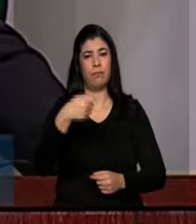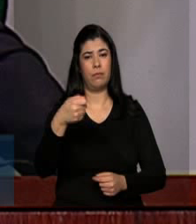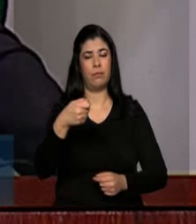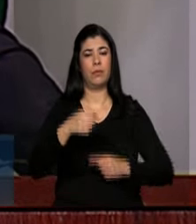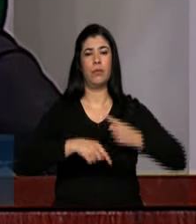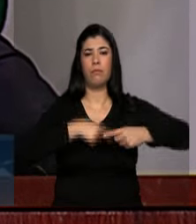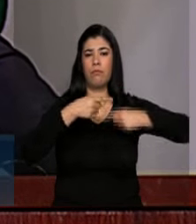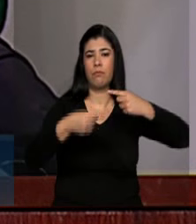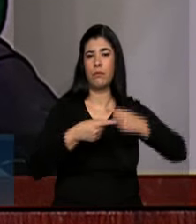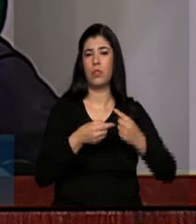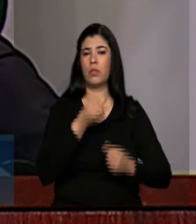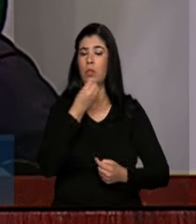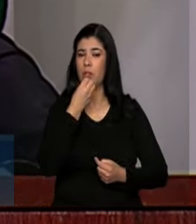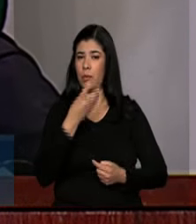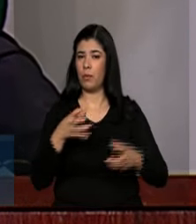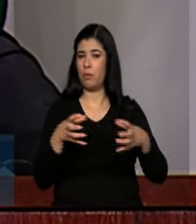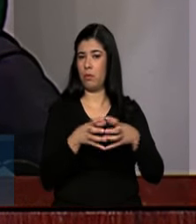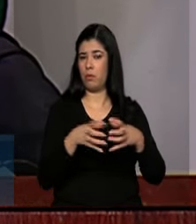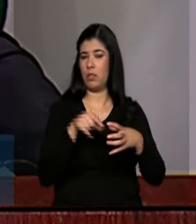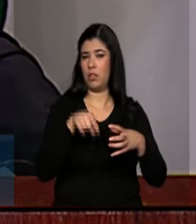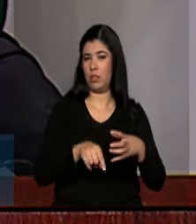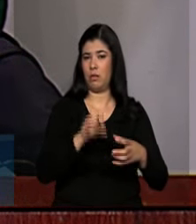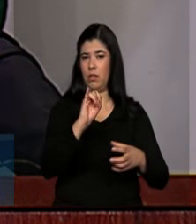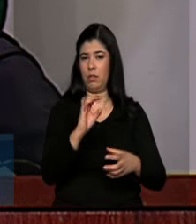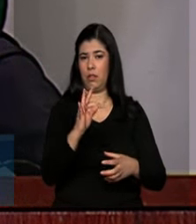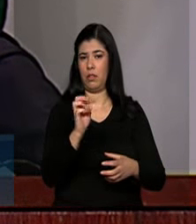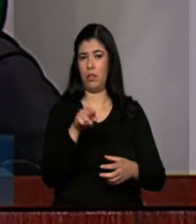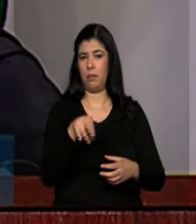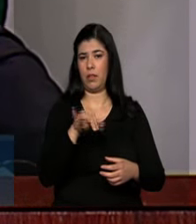que é benéfica para o conjunto da instituição.